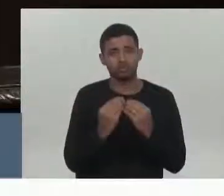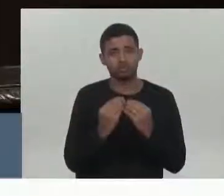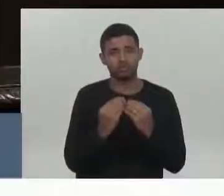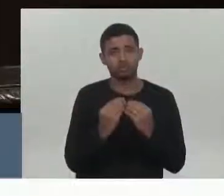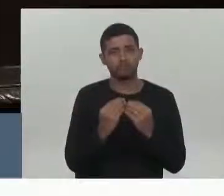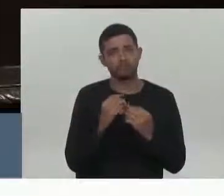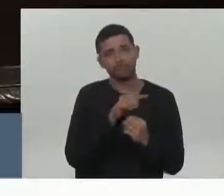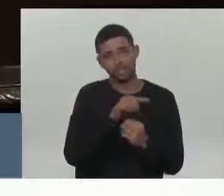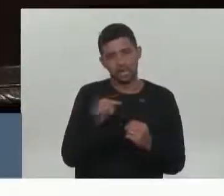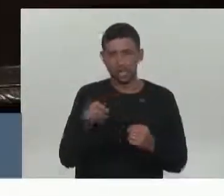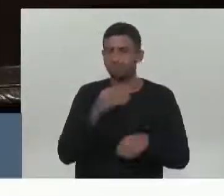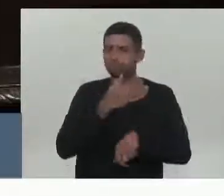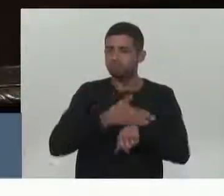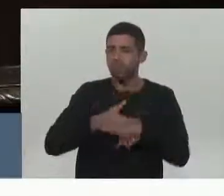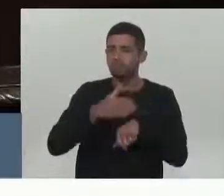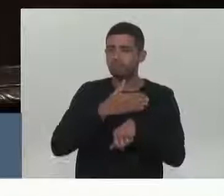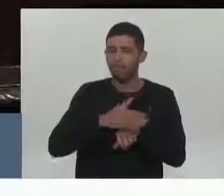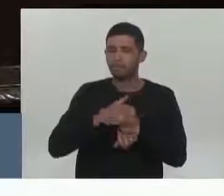pratica